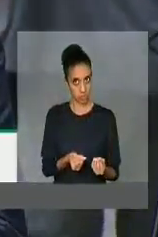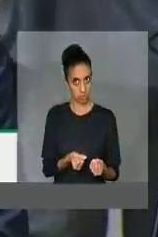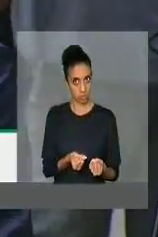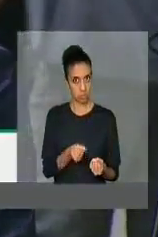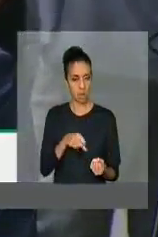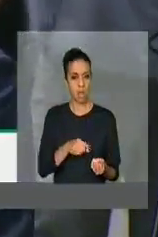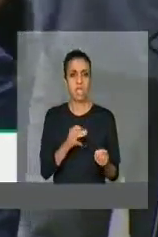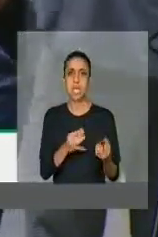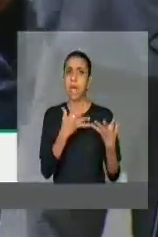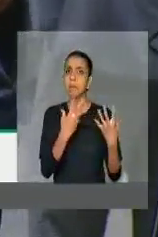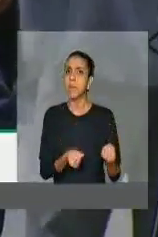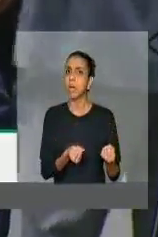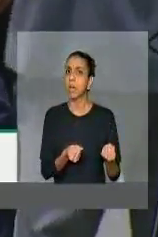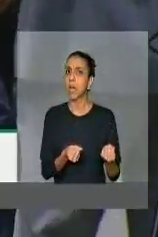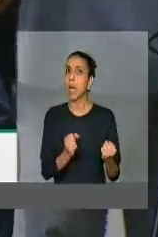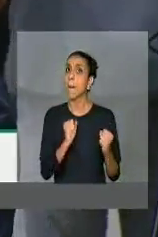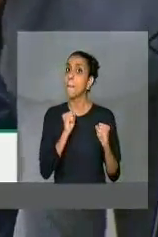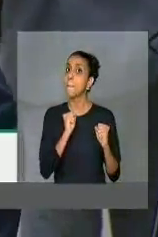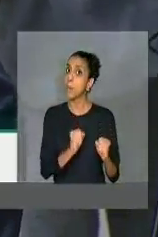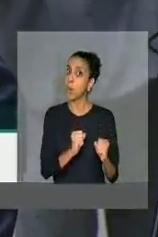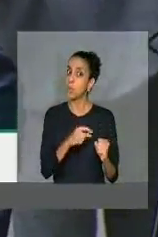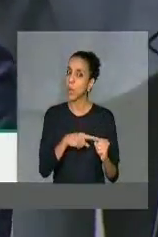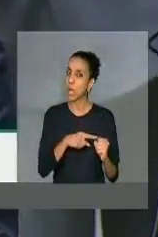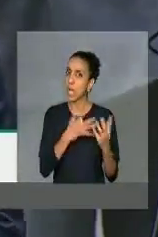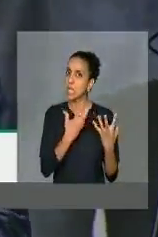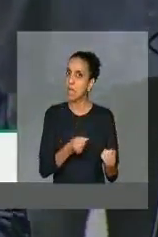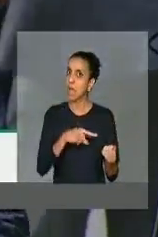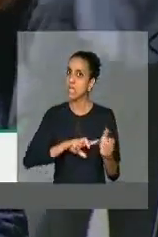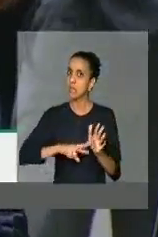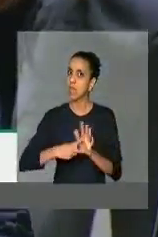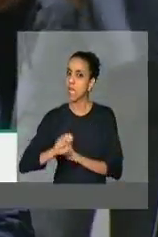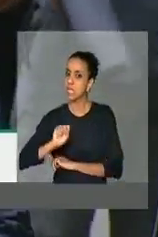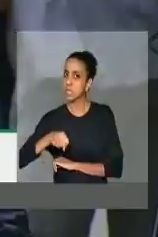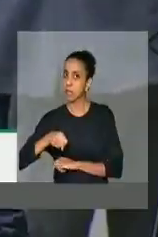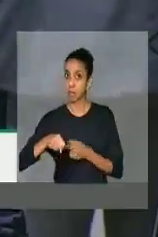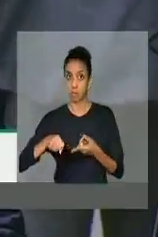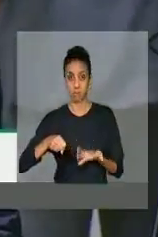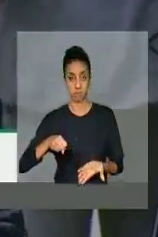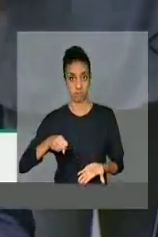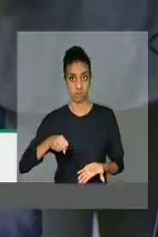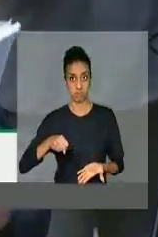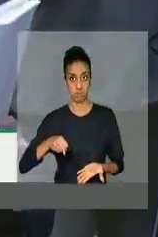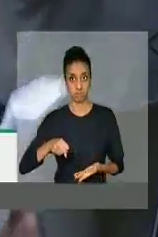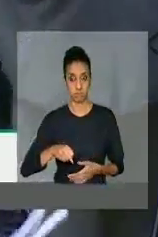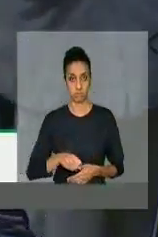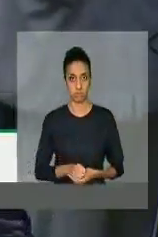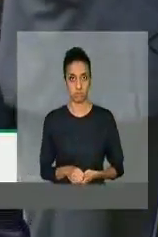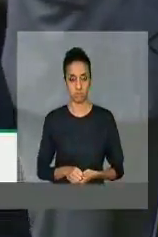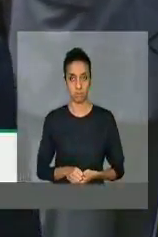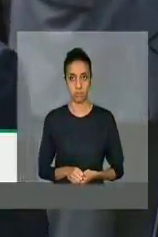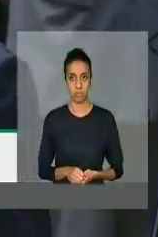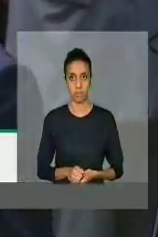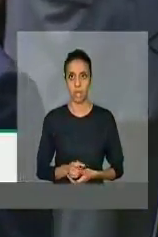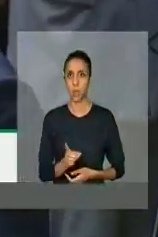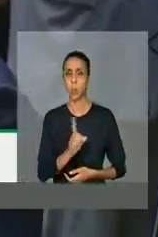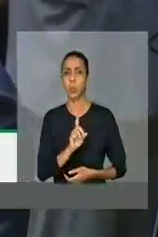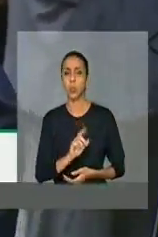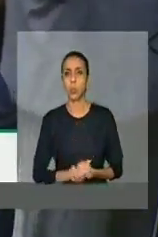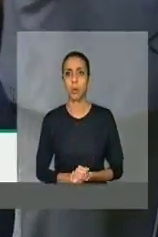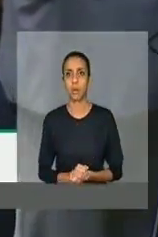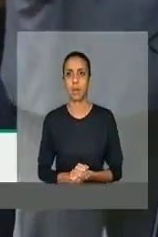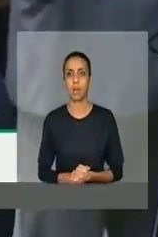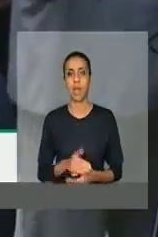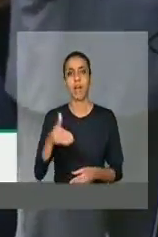admitida pressupõe o voto sim. Você admite ao encaminhar o voto sim, não você